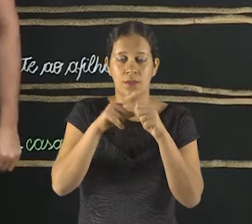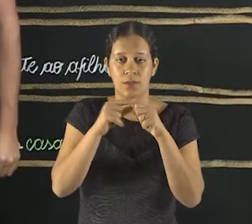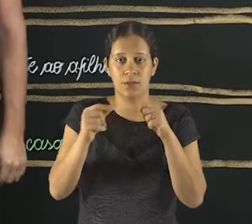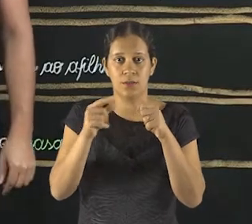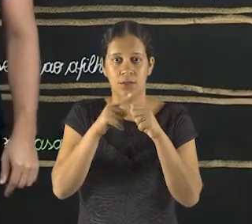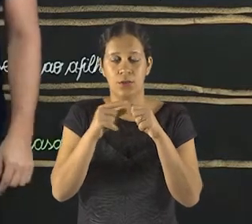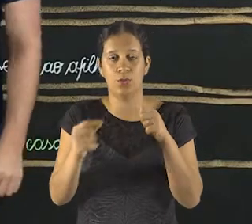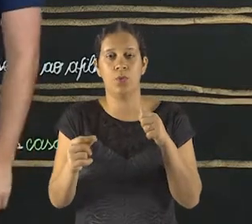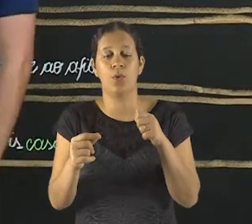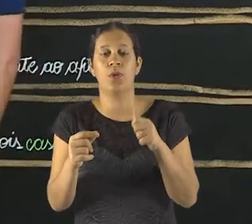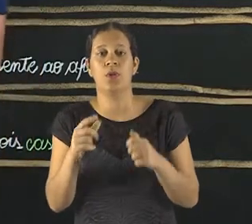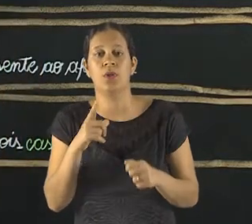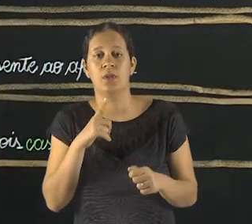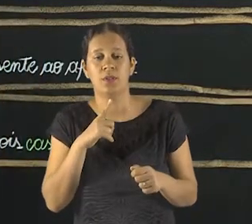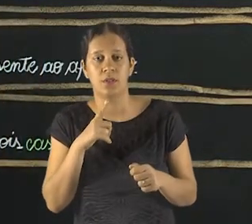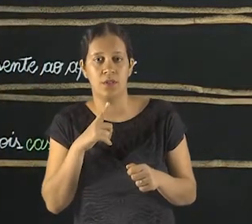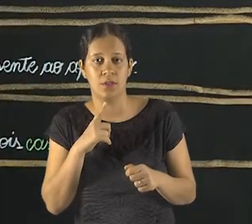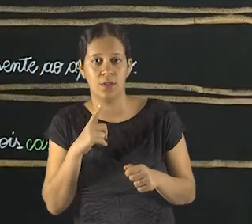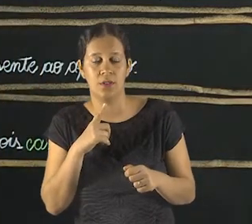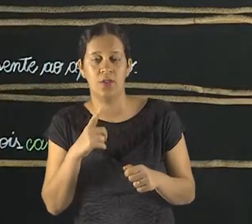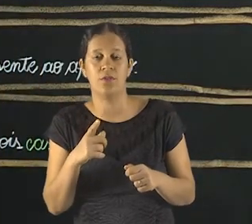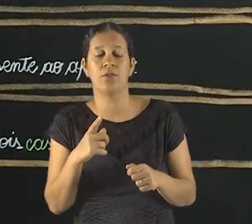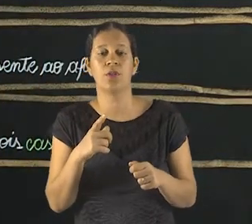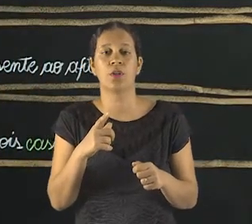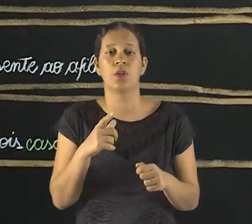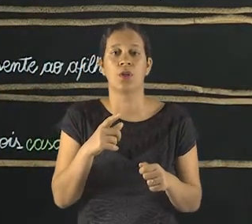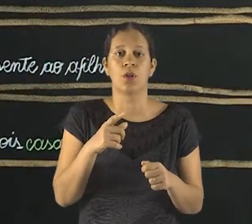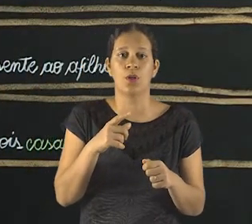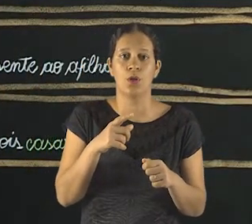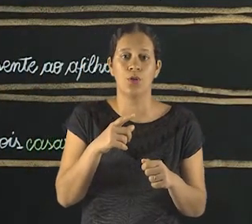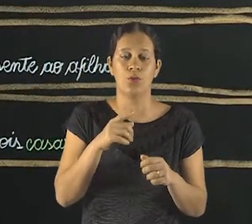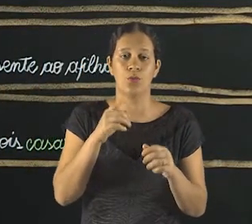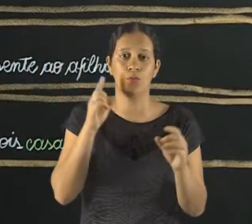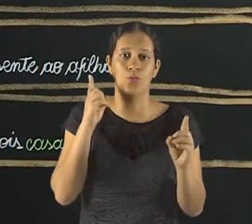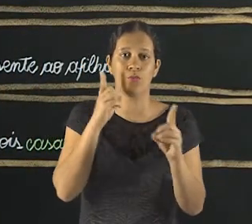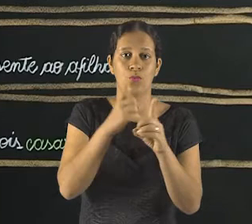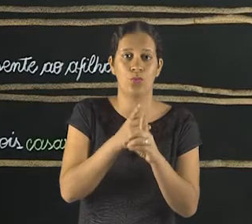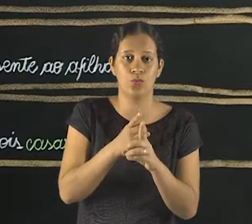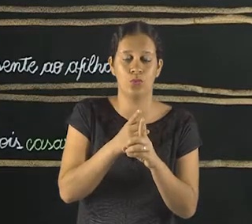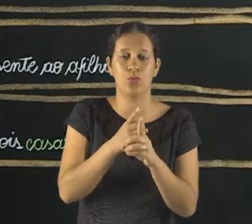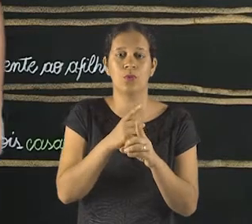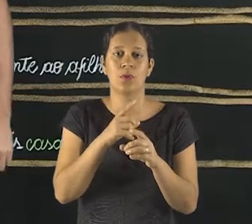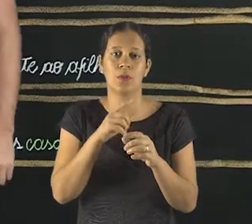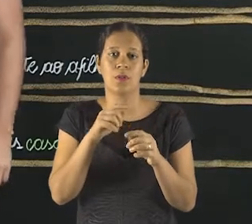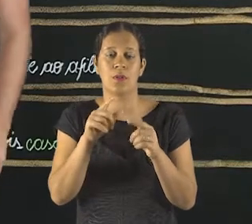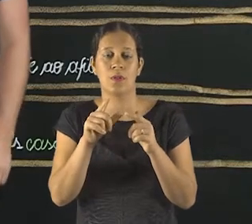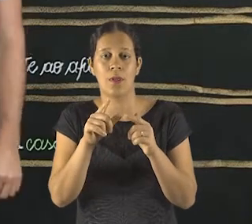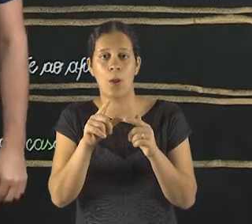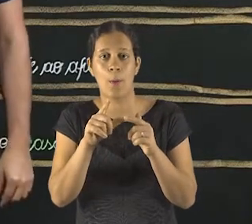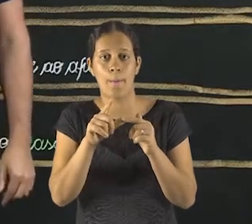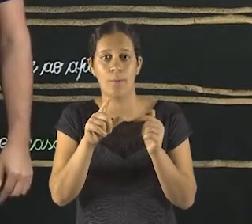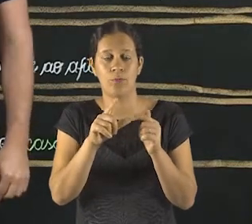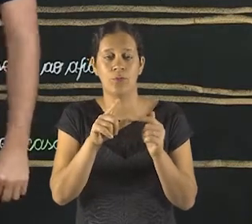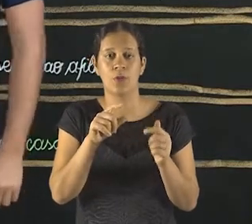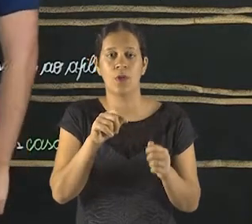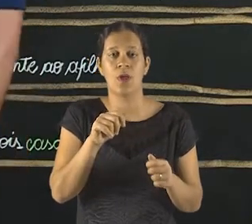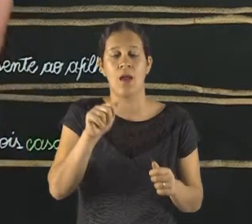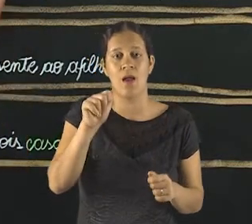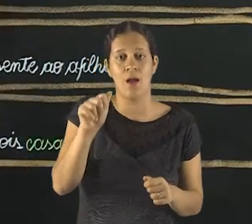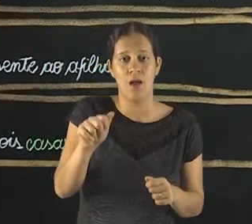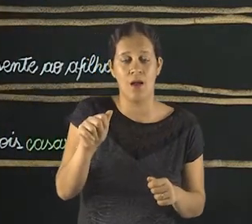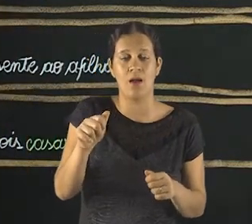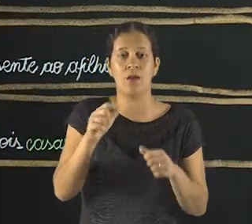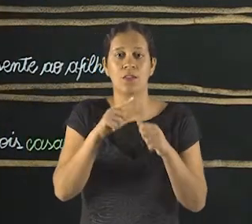objeto indireto. Aqui houve o encontro da preposição a necessária por conta do verbo